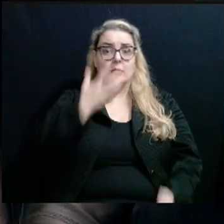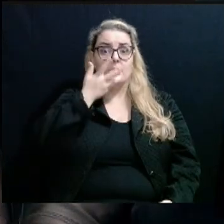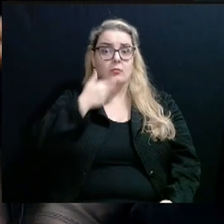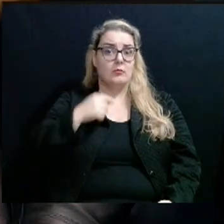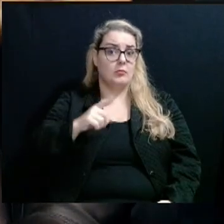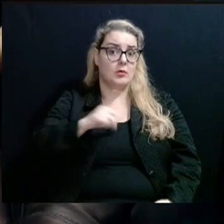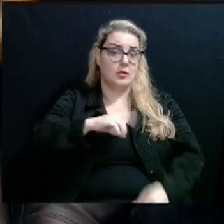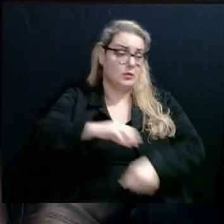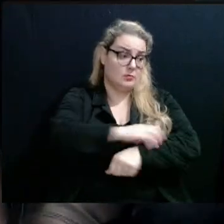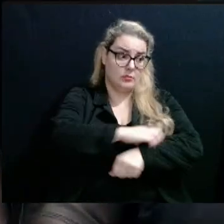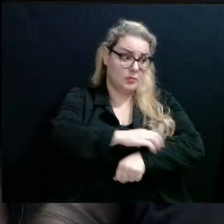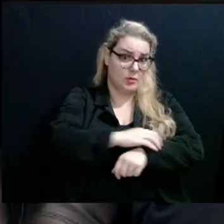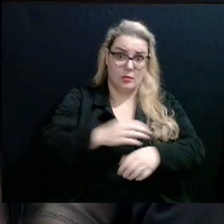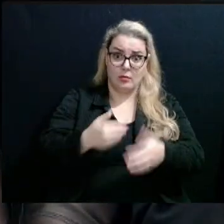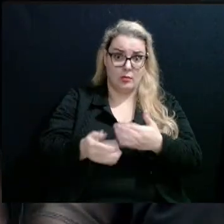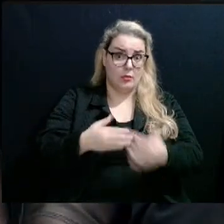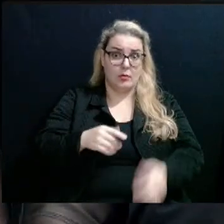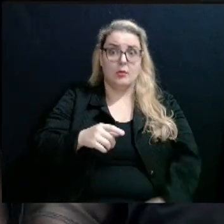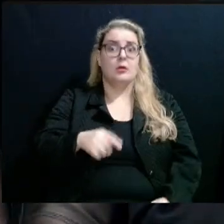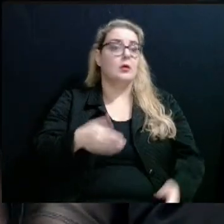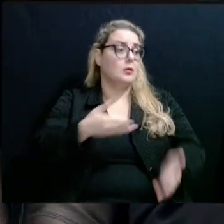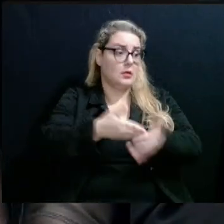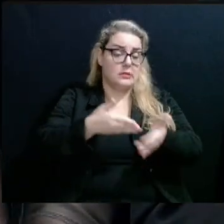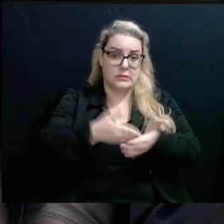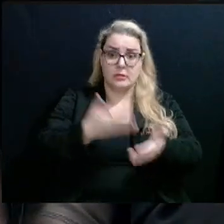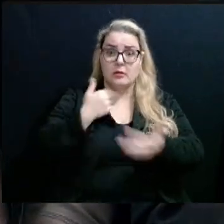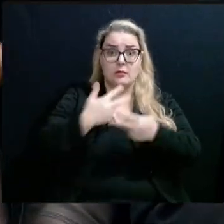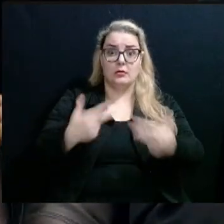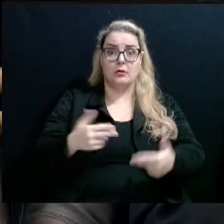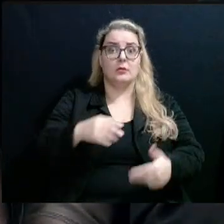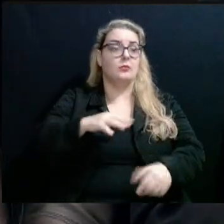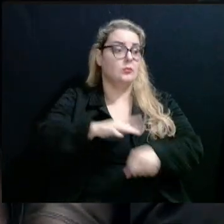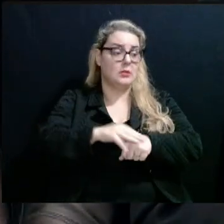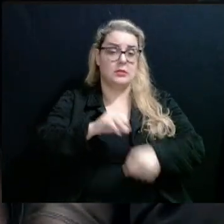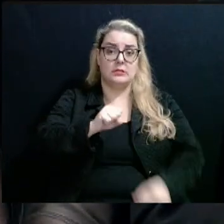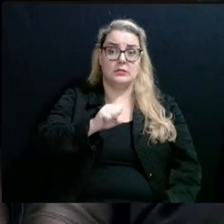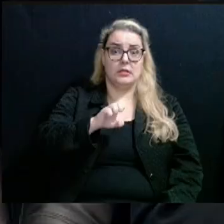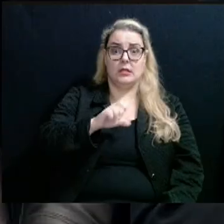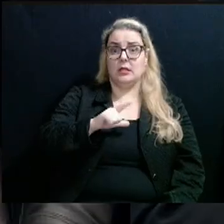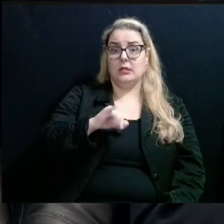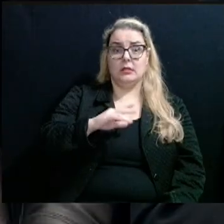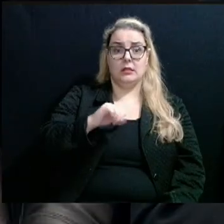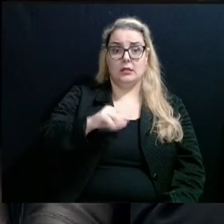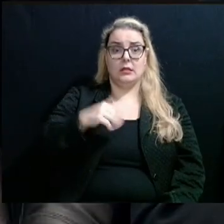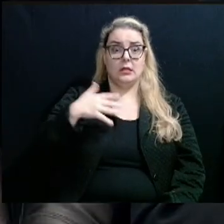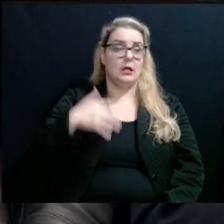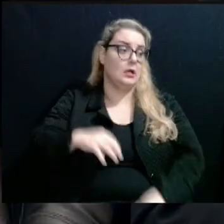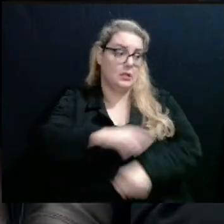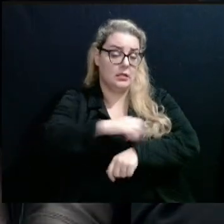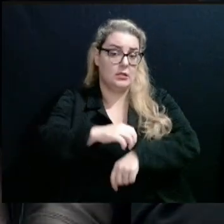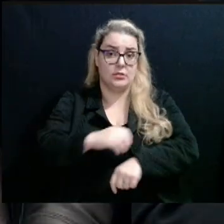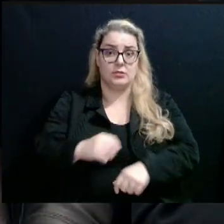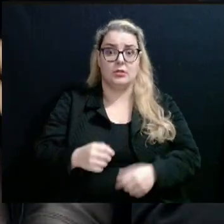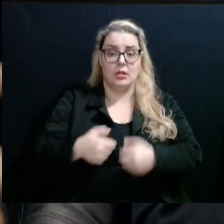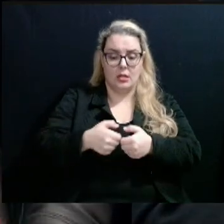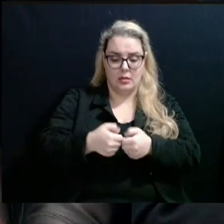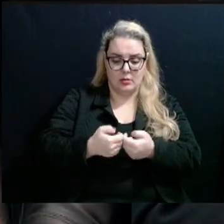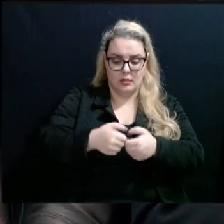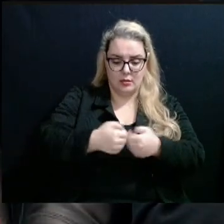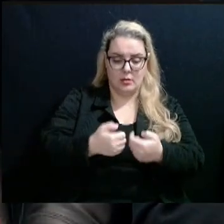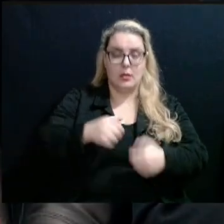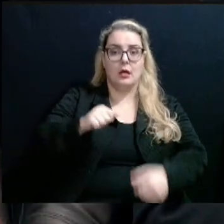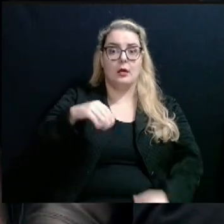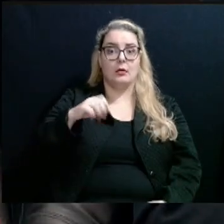de restrição alimentar, doença celíaca, alergia a amendoim, enfim, a gente precisa informar, olha, ele não come